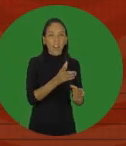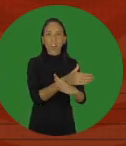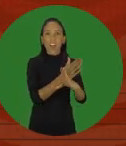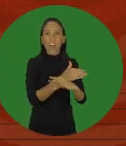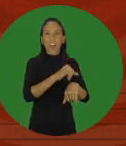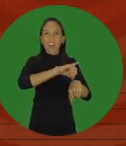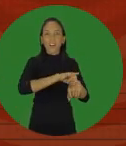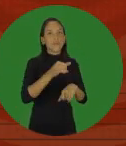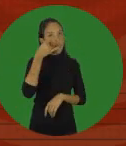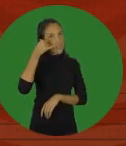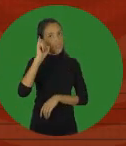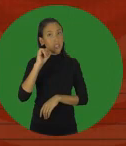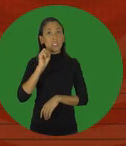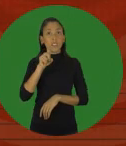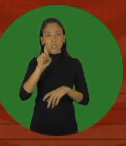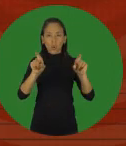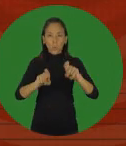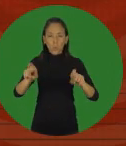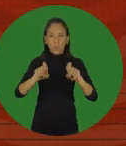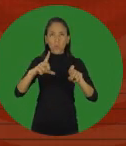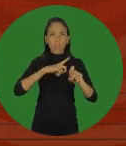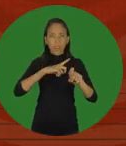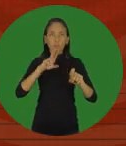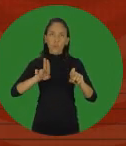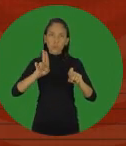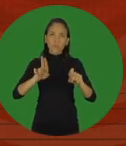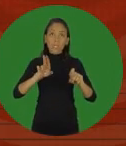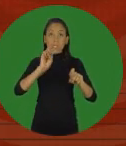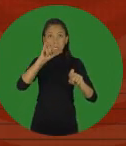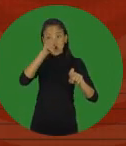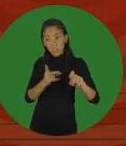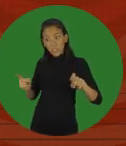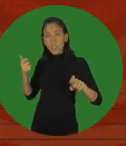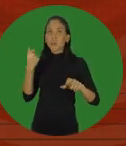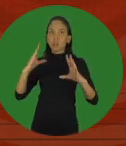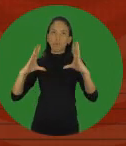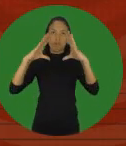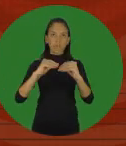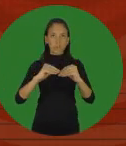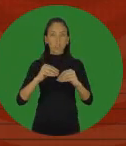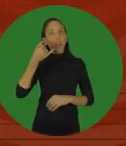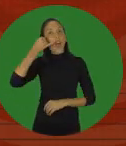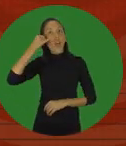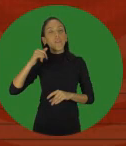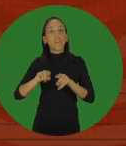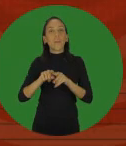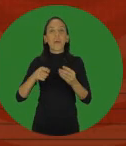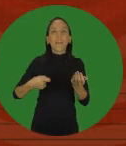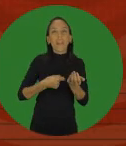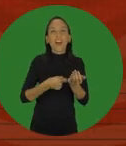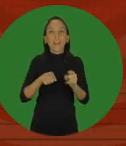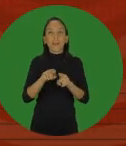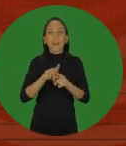Faça o logout da sua máquina todas as vezes que tiver que se ausentar e não use pendrives e HDs